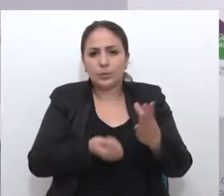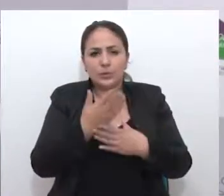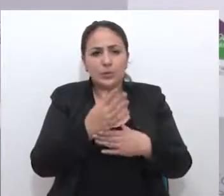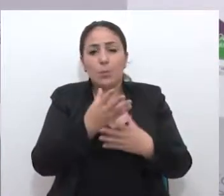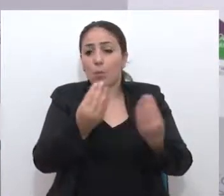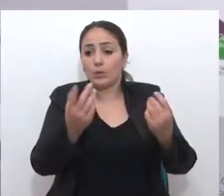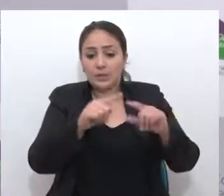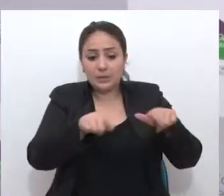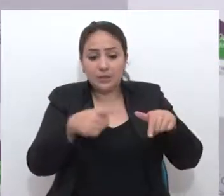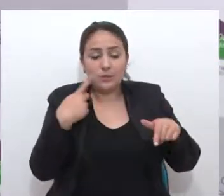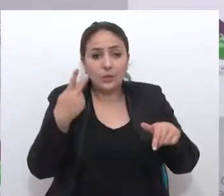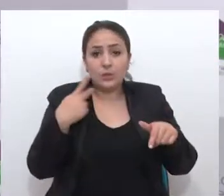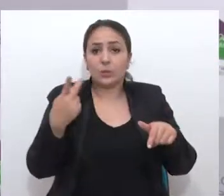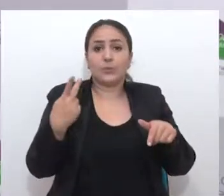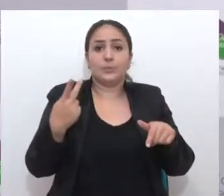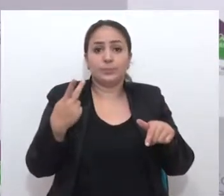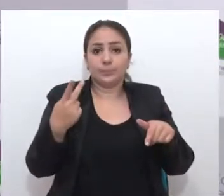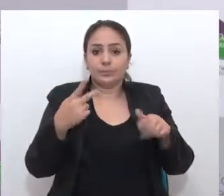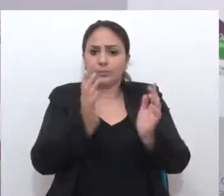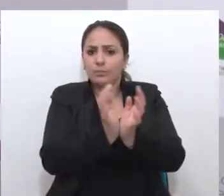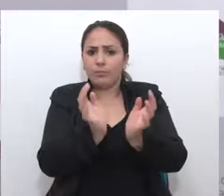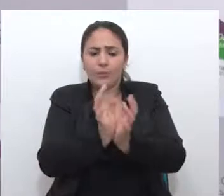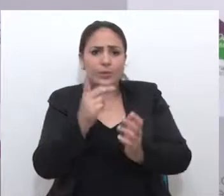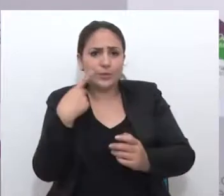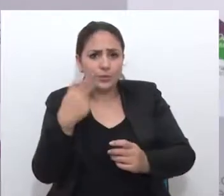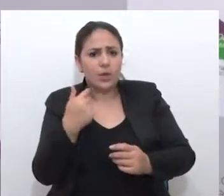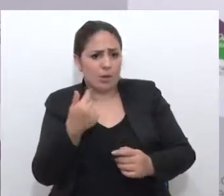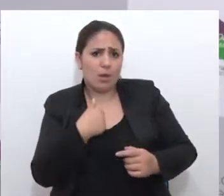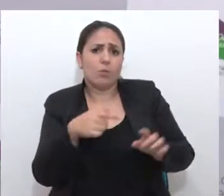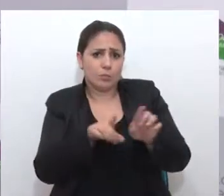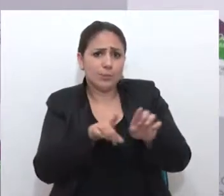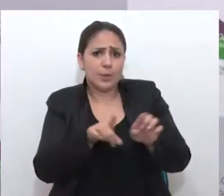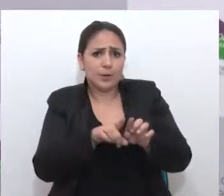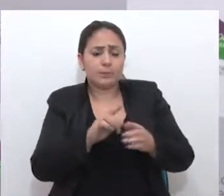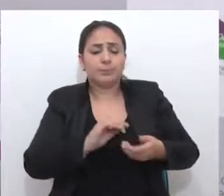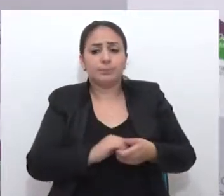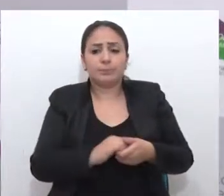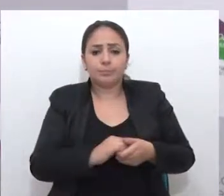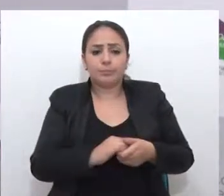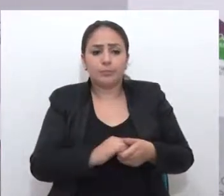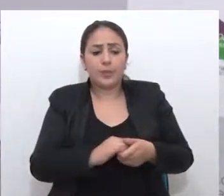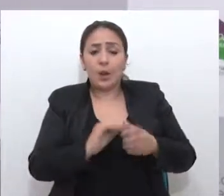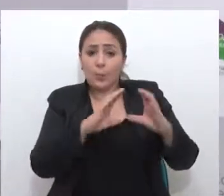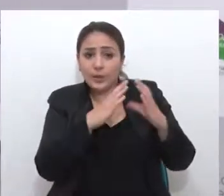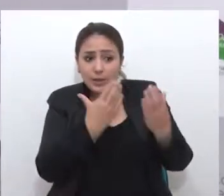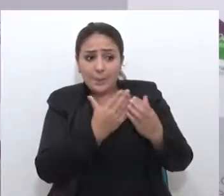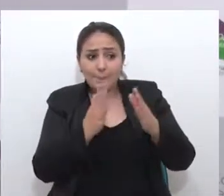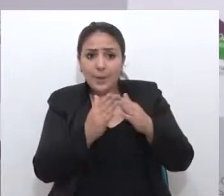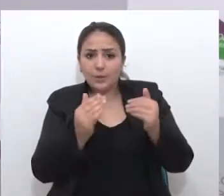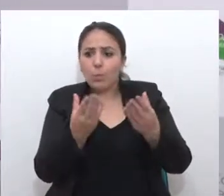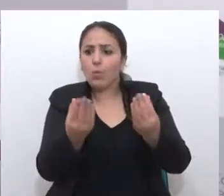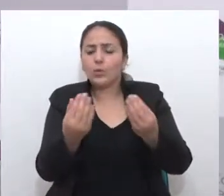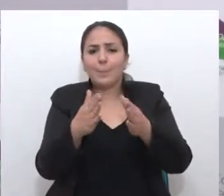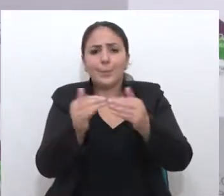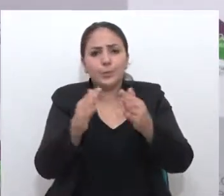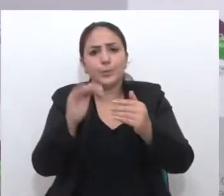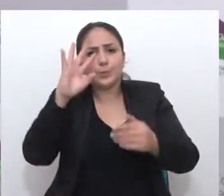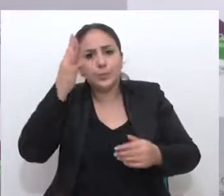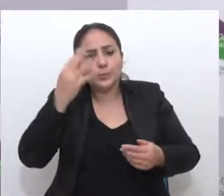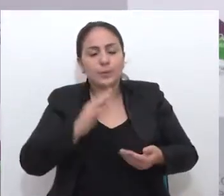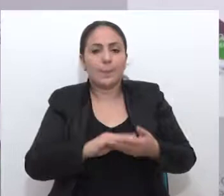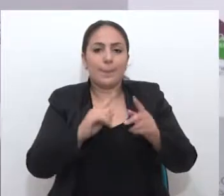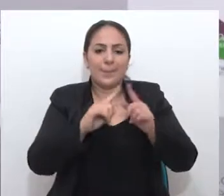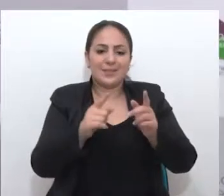produção de alguns gabinetes, de alguns vereadores, colegas vereadores, atendendo, claro, o pedido da comunidade, de muitos pedidos